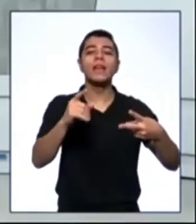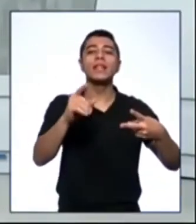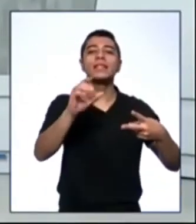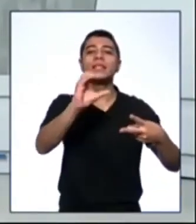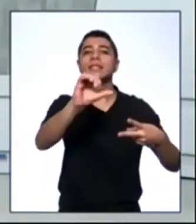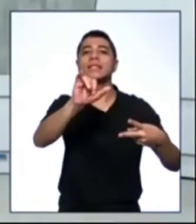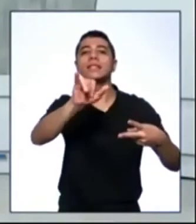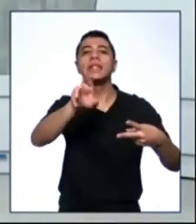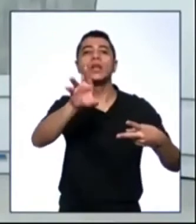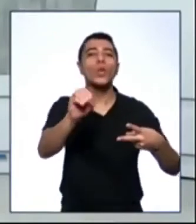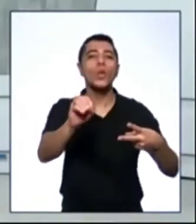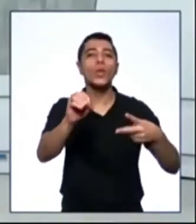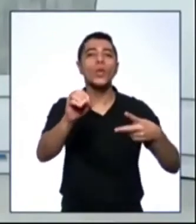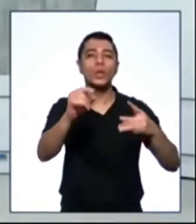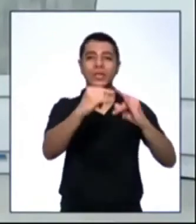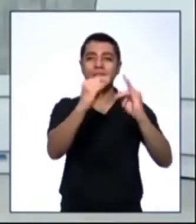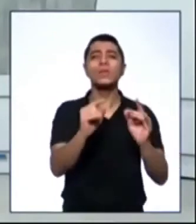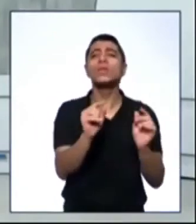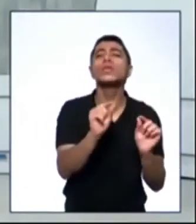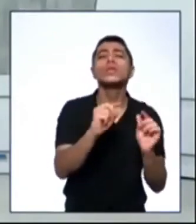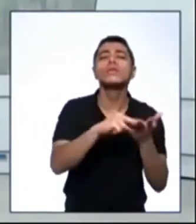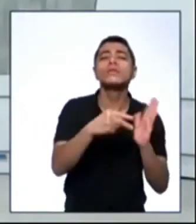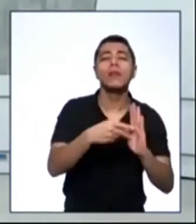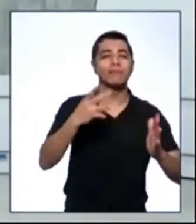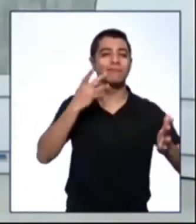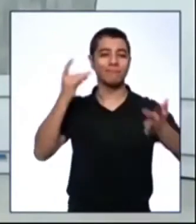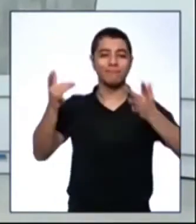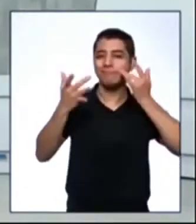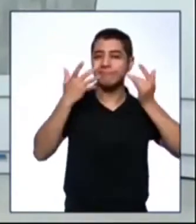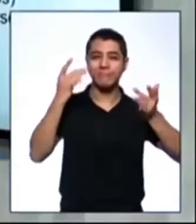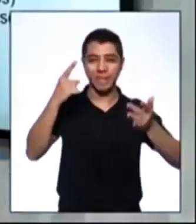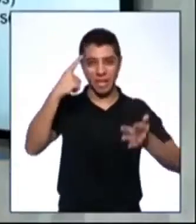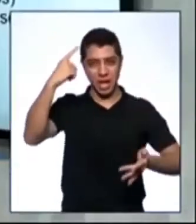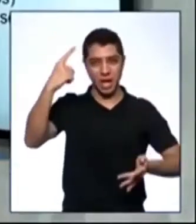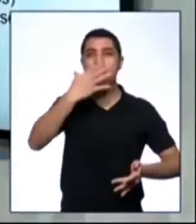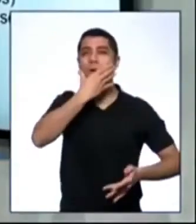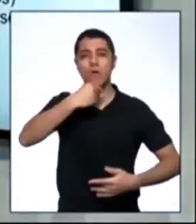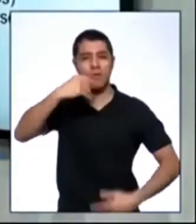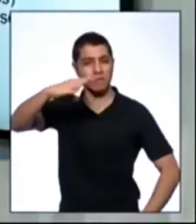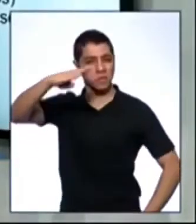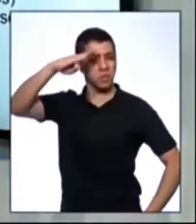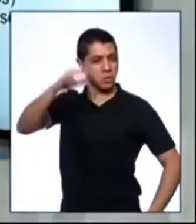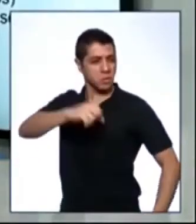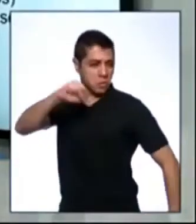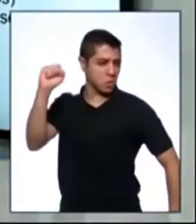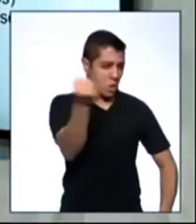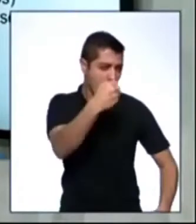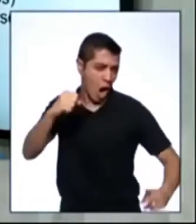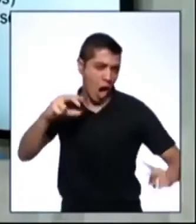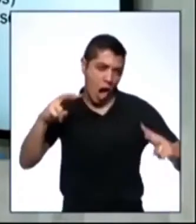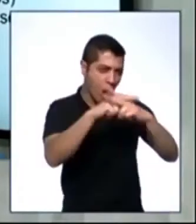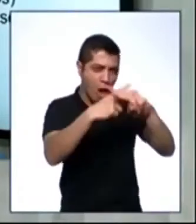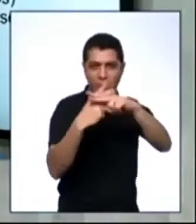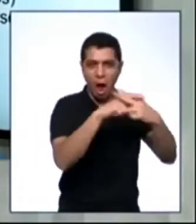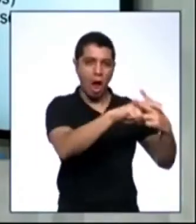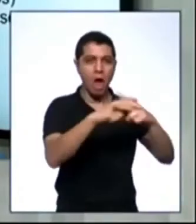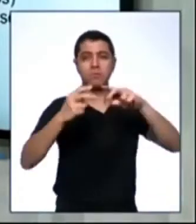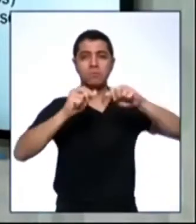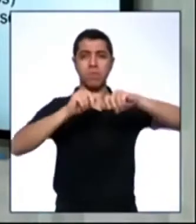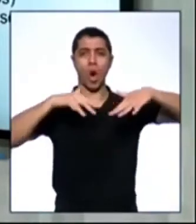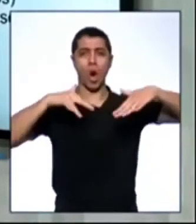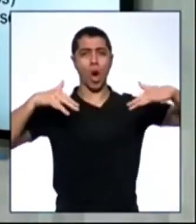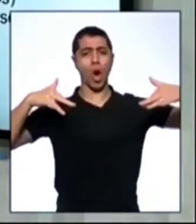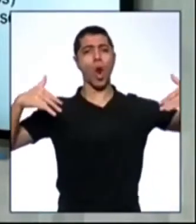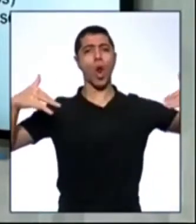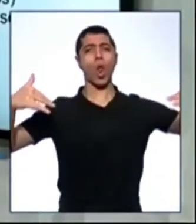mais? Política do pão e circo. Acontece que eu posso falar nesse sentido que a situação da plebe é melhor?